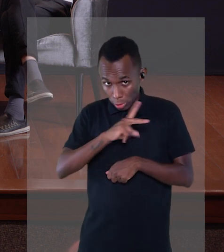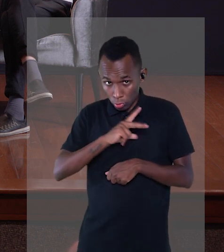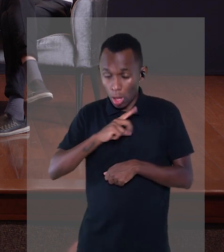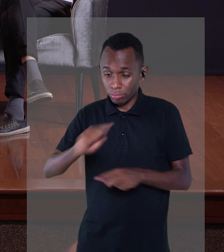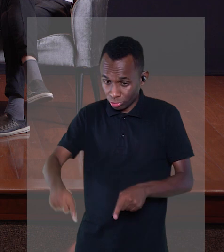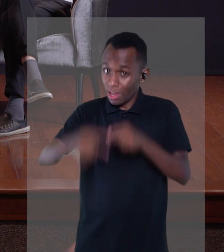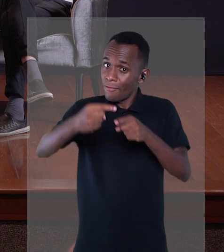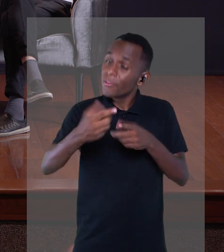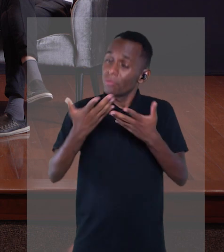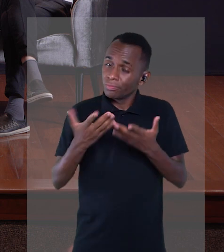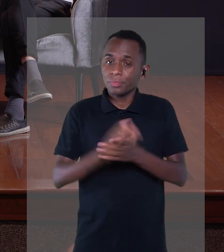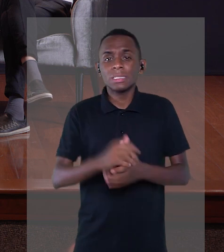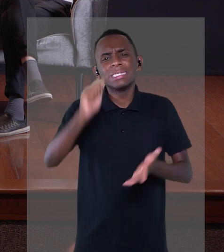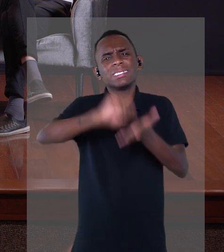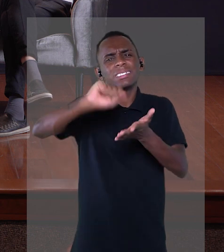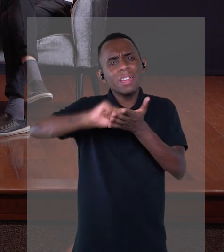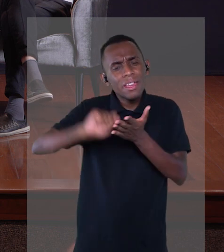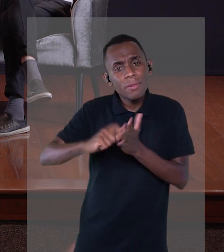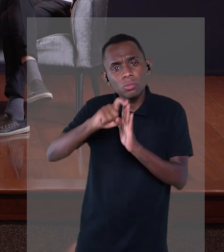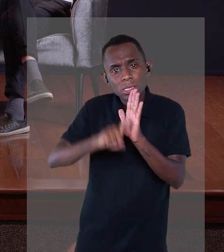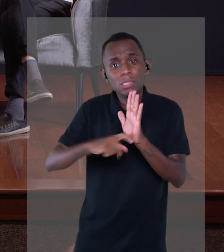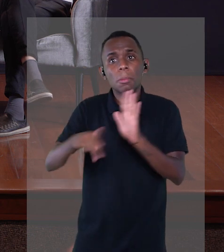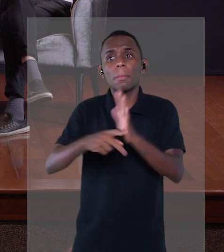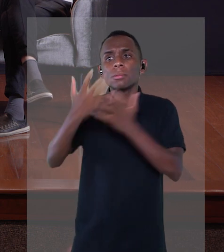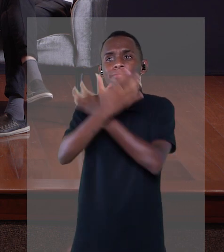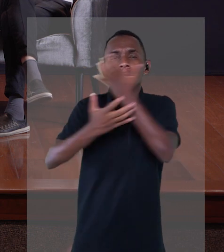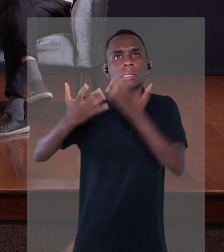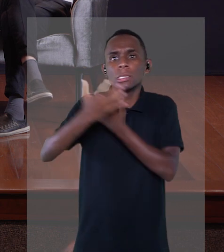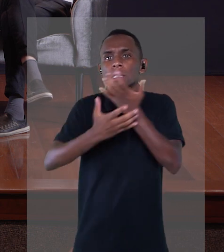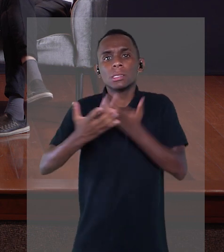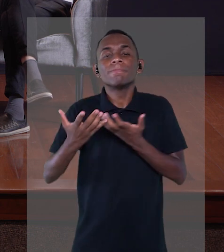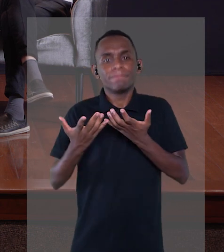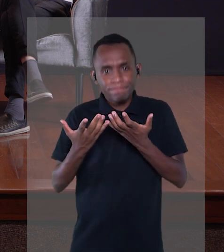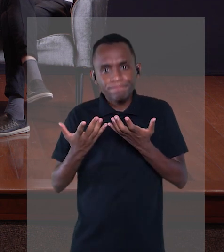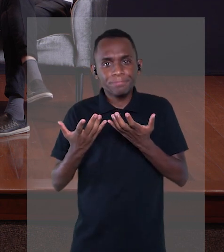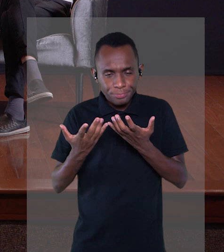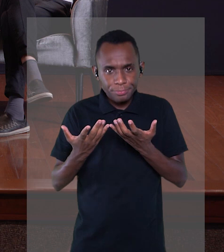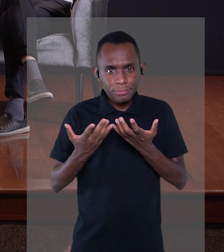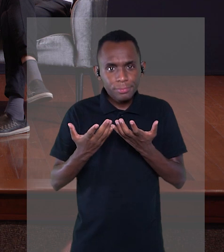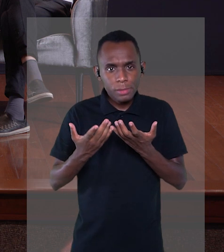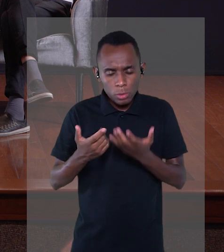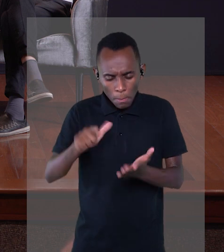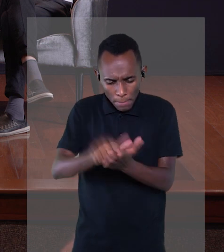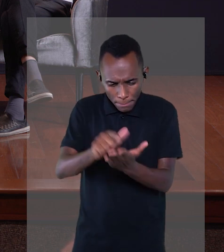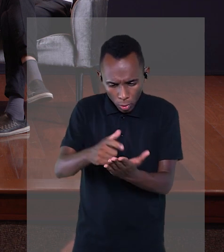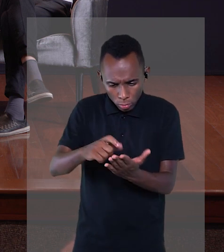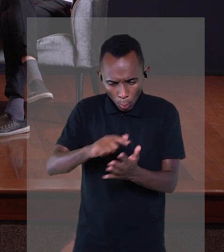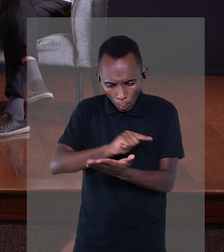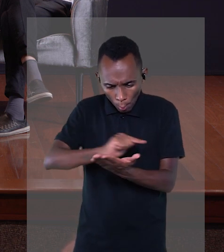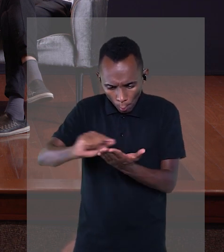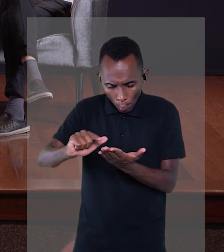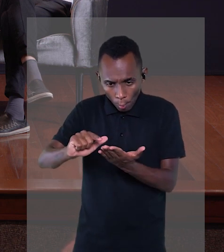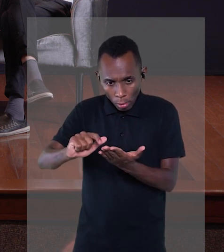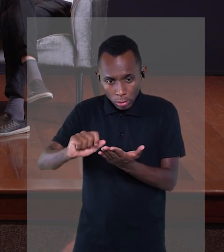desafio. Escrever uma letra do nada, em cima de um papel em branco, e mandar para um